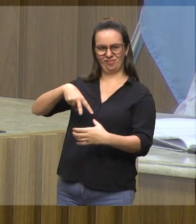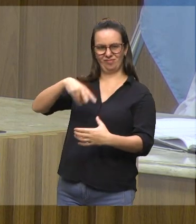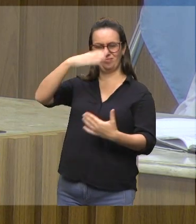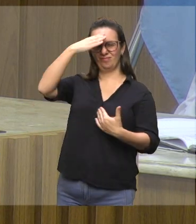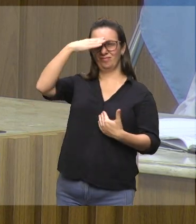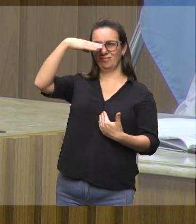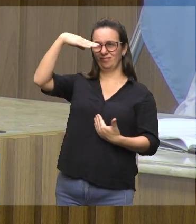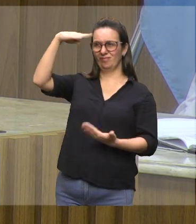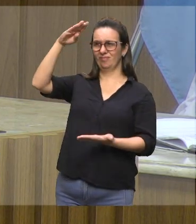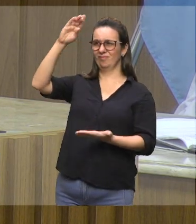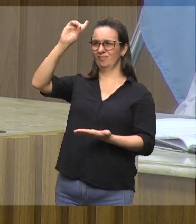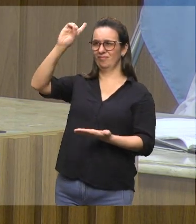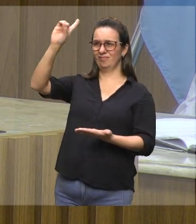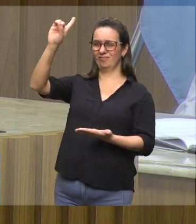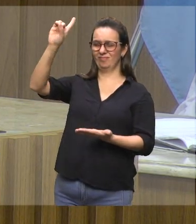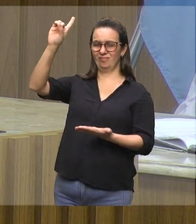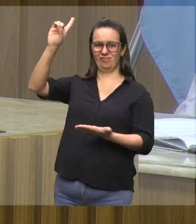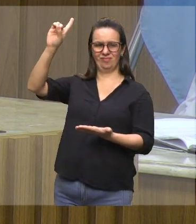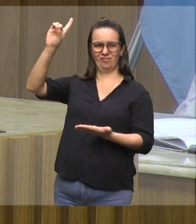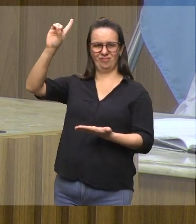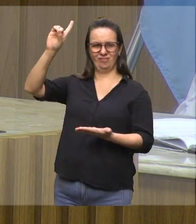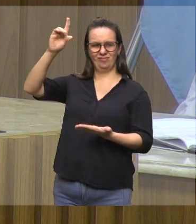Deus. Obrigado.